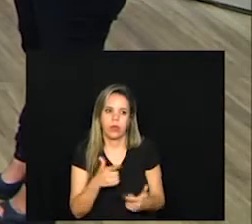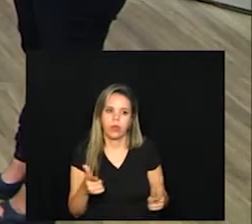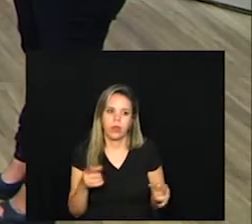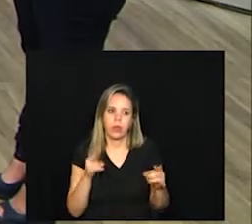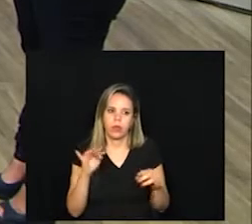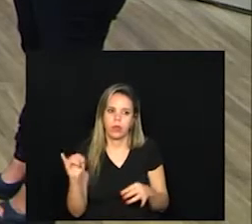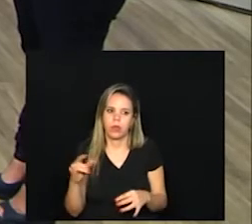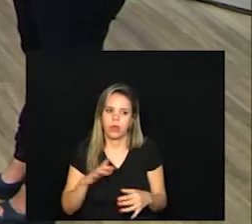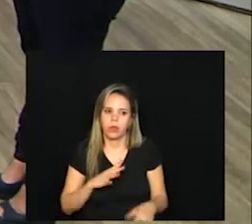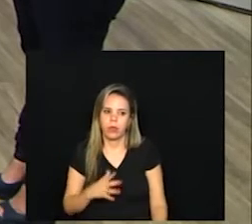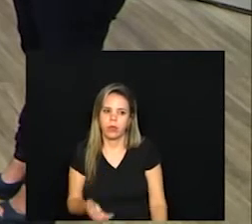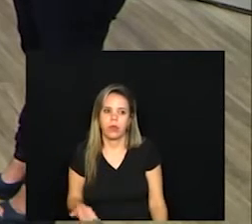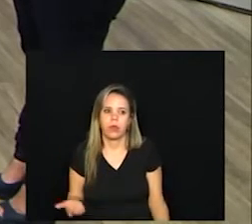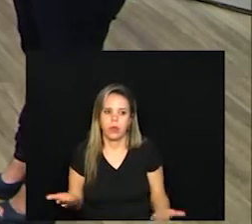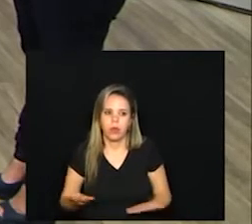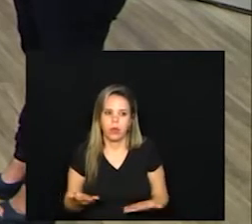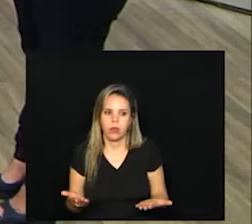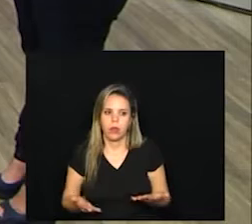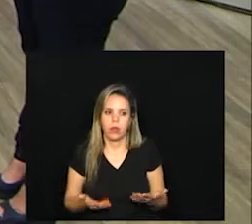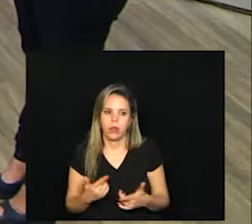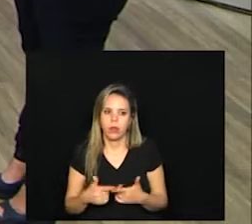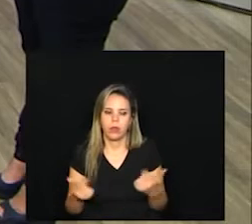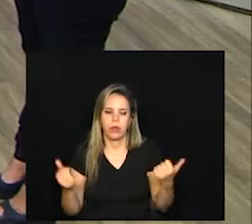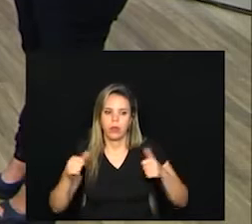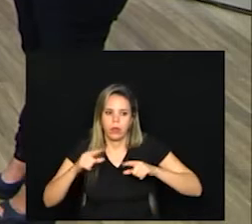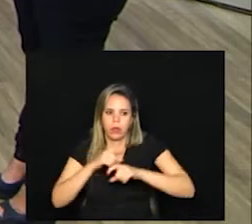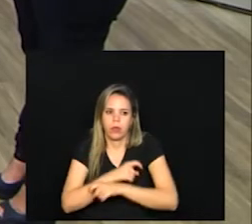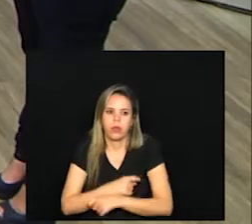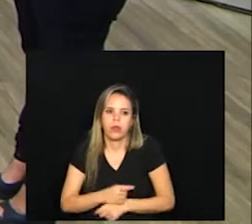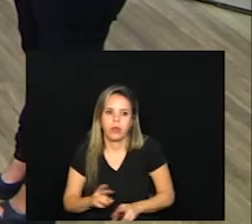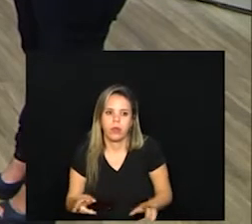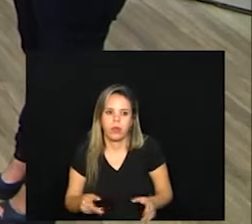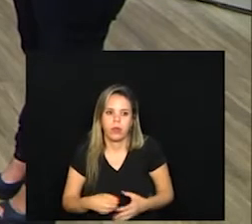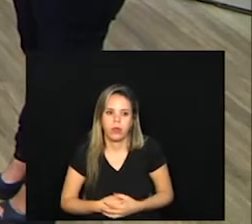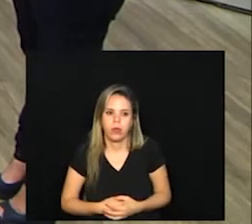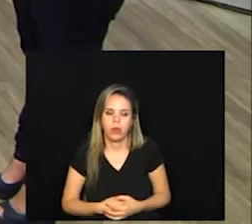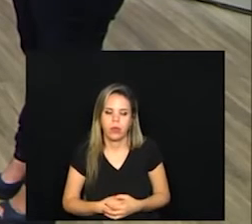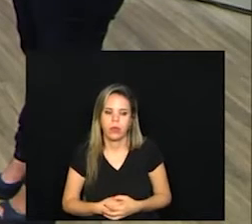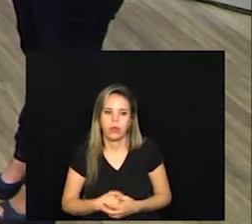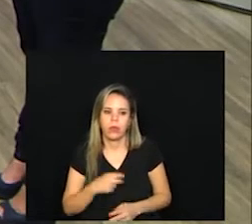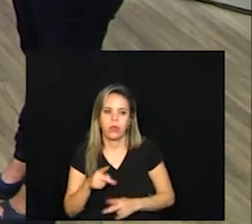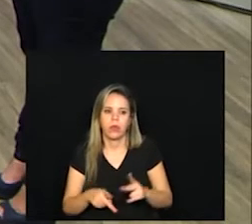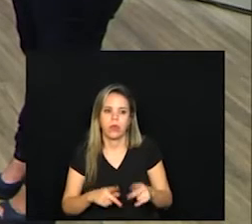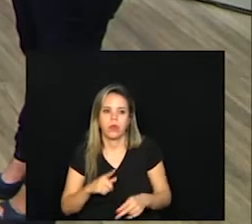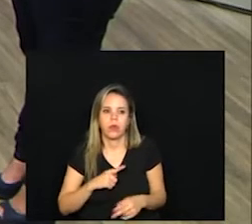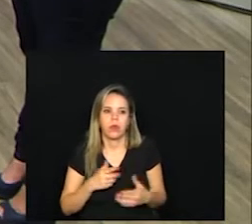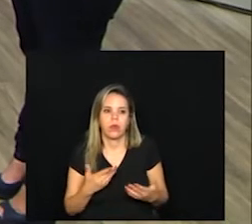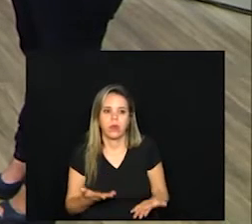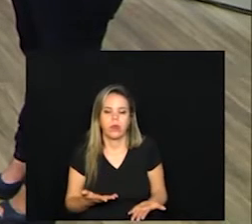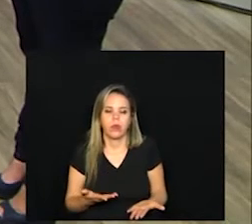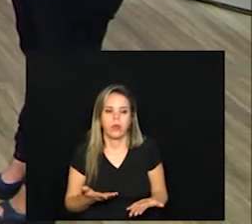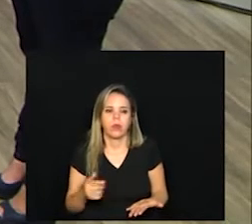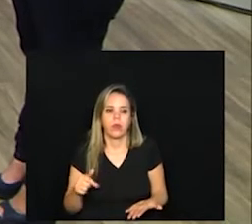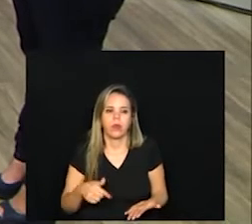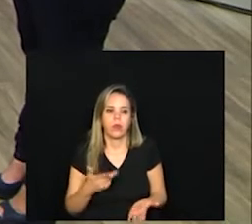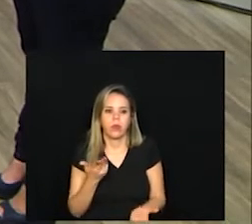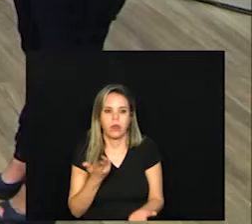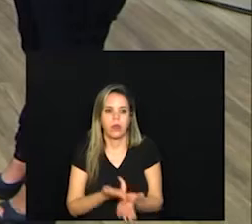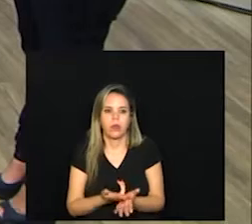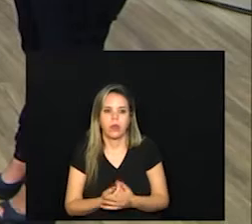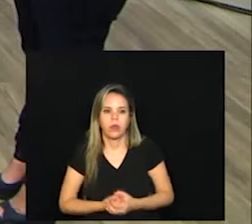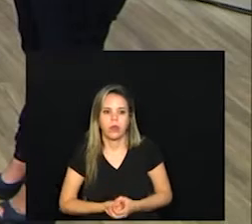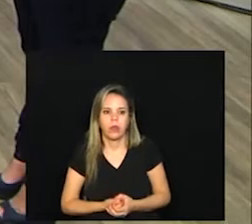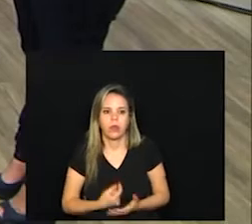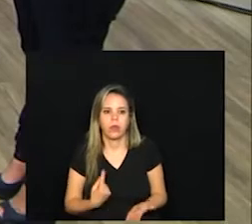mais aqui na cidade. E hoje a situação é completamente diferente. A pessoa tem essa opção do leito e